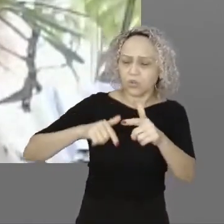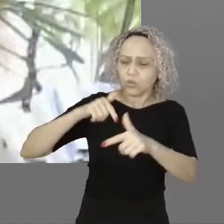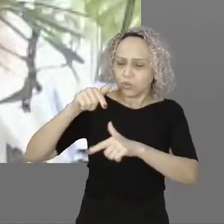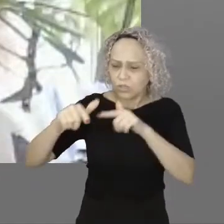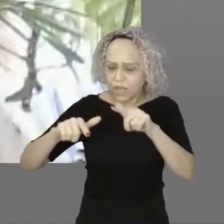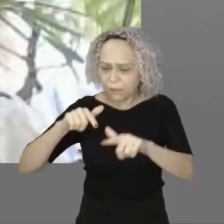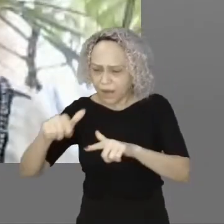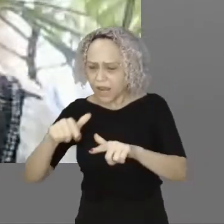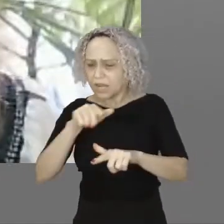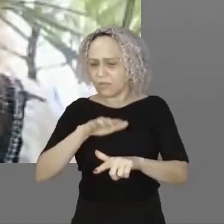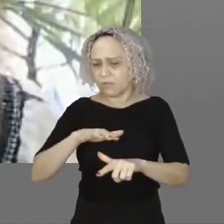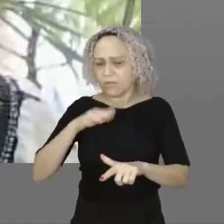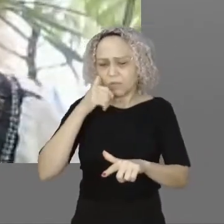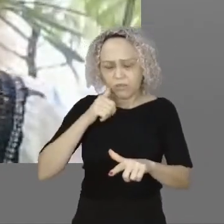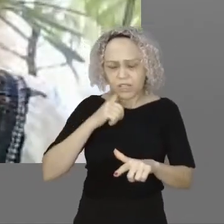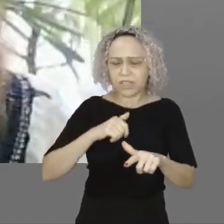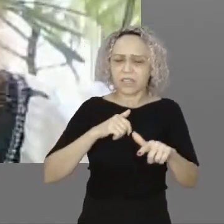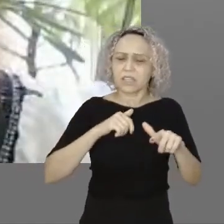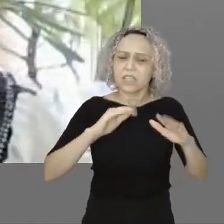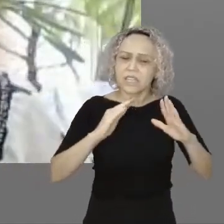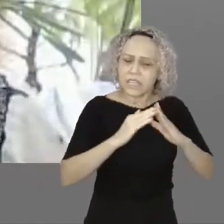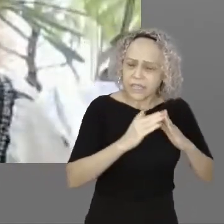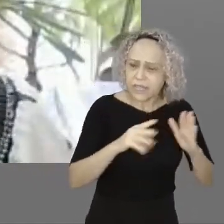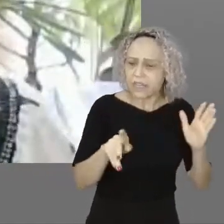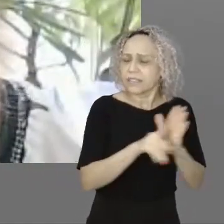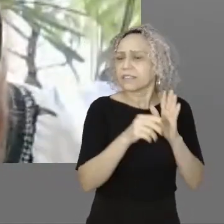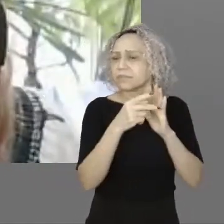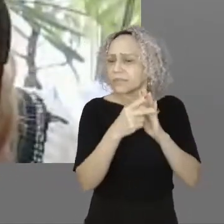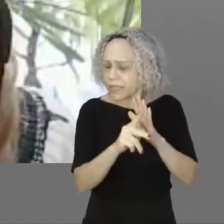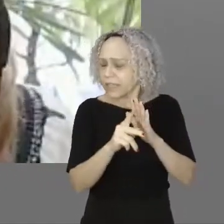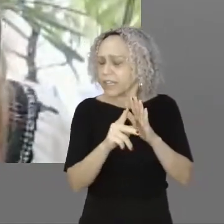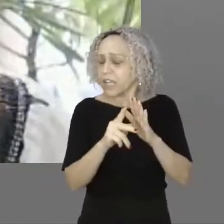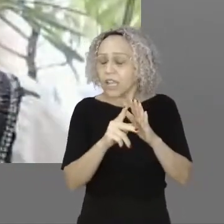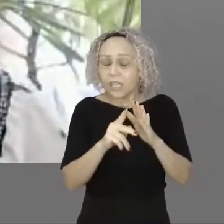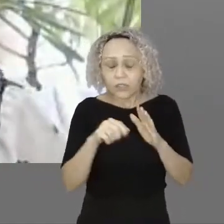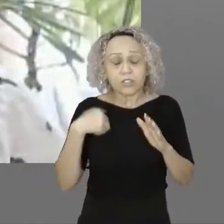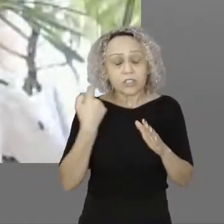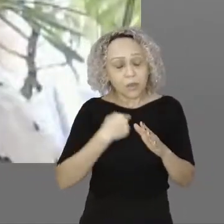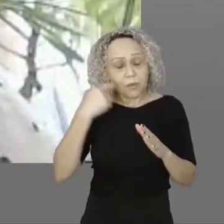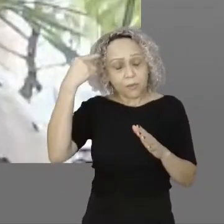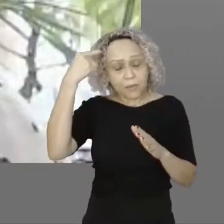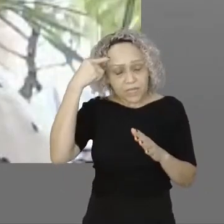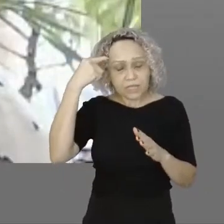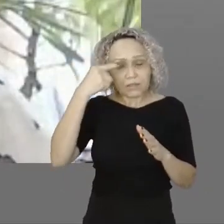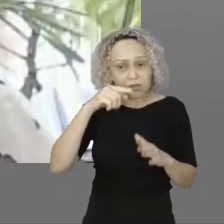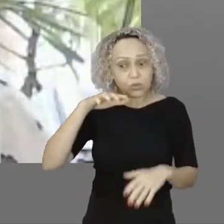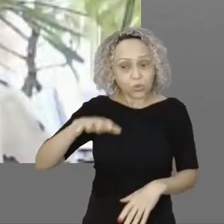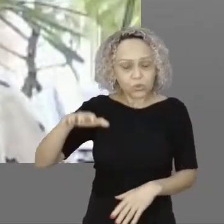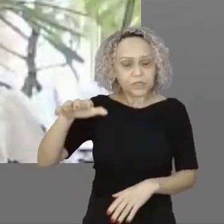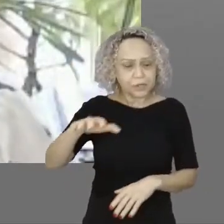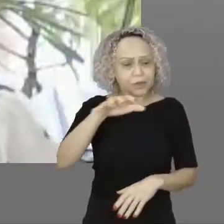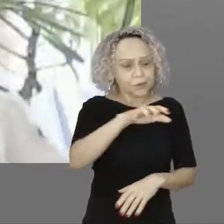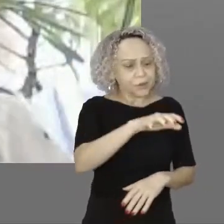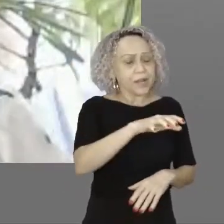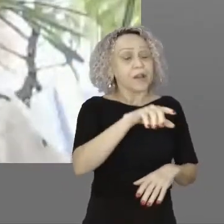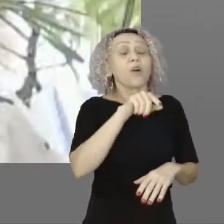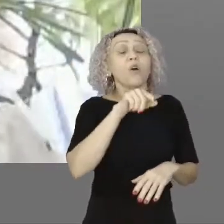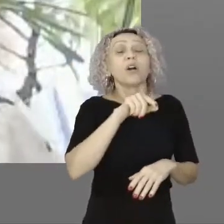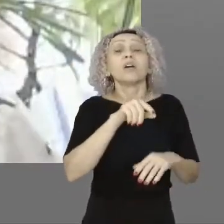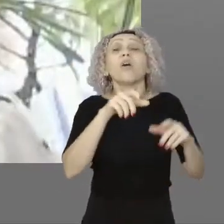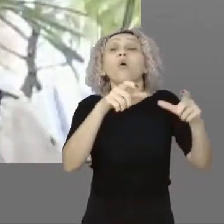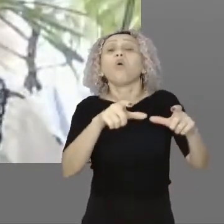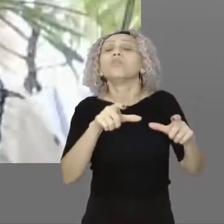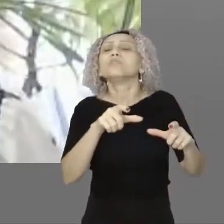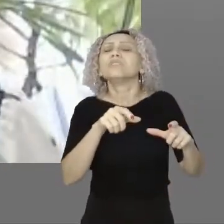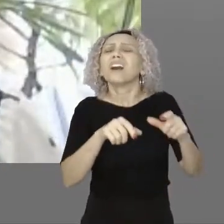pessoas, que tudo recai sobre as mulheres, que acaba sendo também um tipo de violência, né? Então, o Ministério está empenhado em todas essas